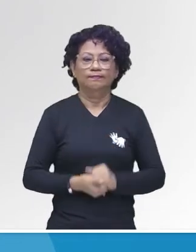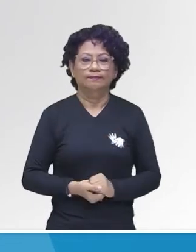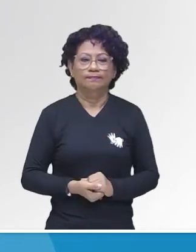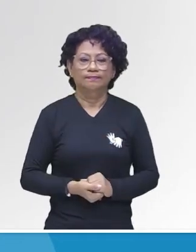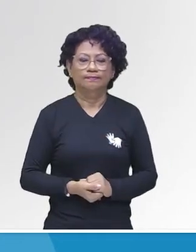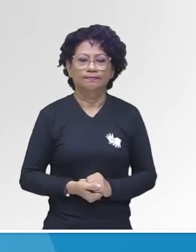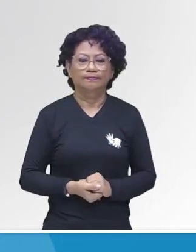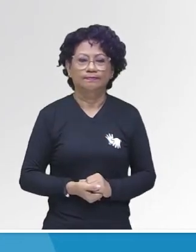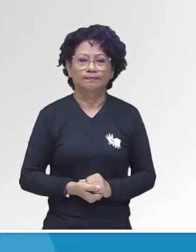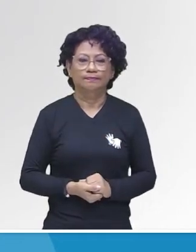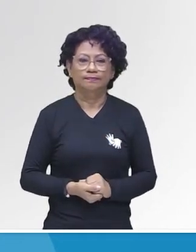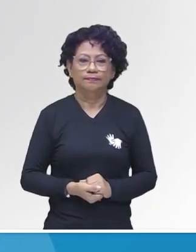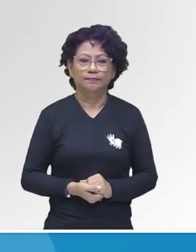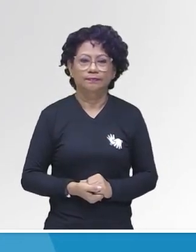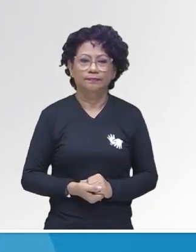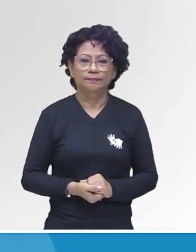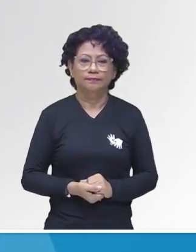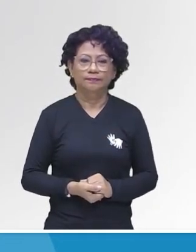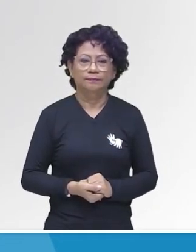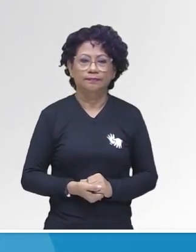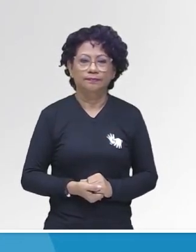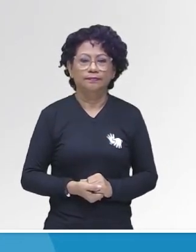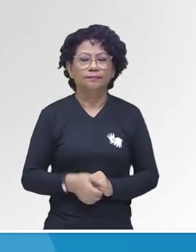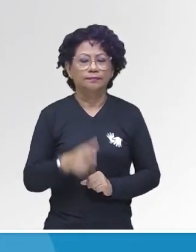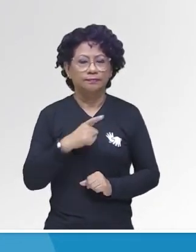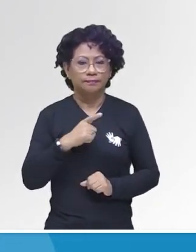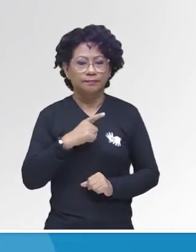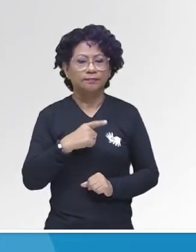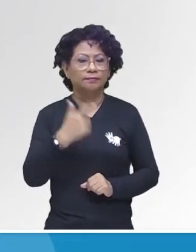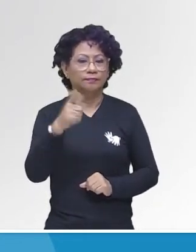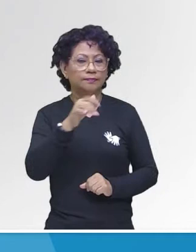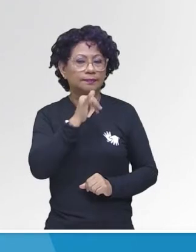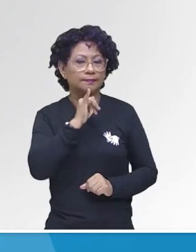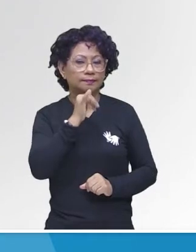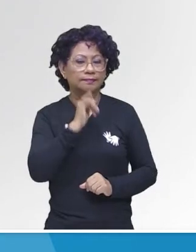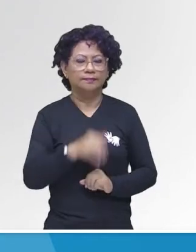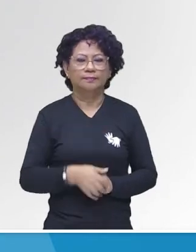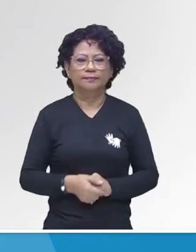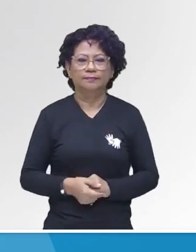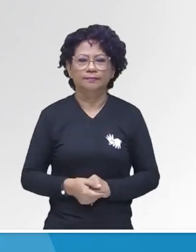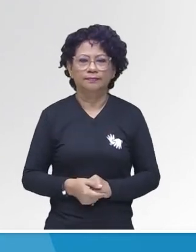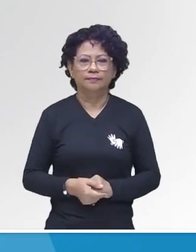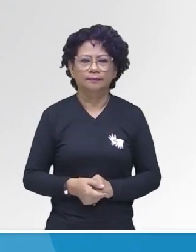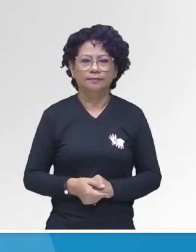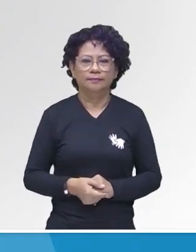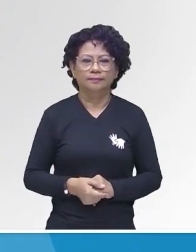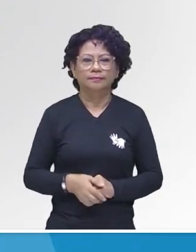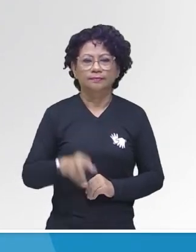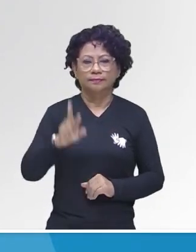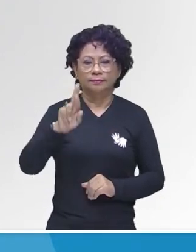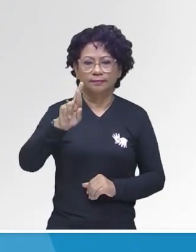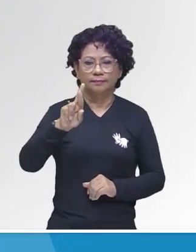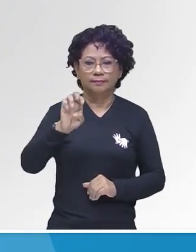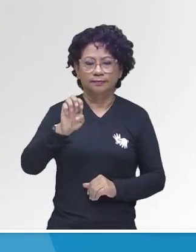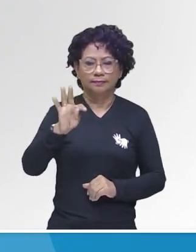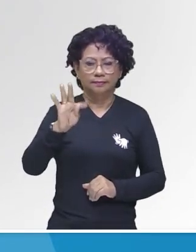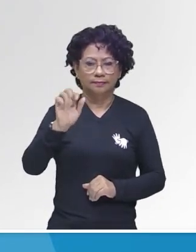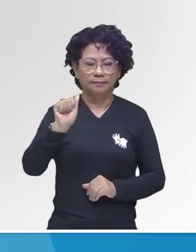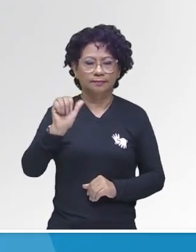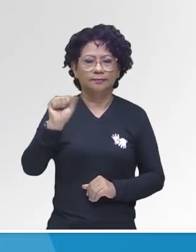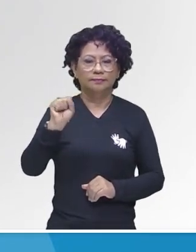elas. E nós temos mais uma situação ainda, ó. Vamos ver aí. As retas paralelas. Acompanhe